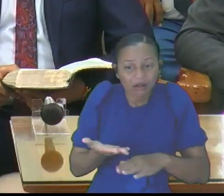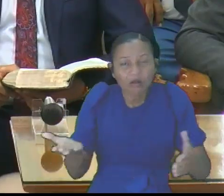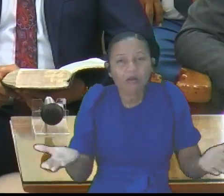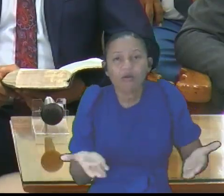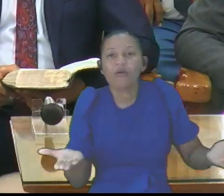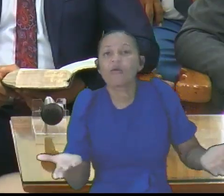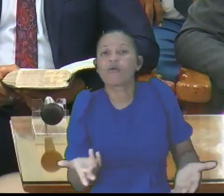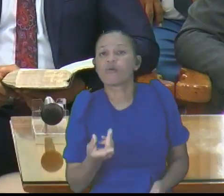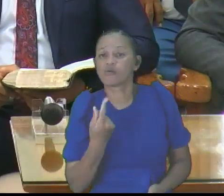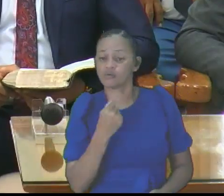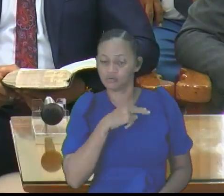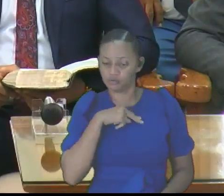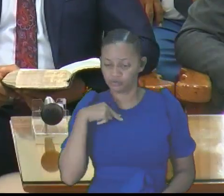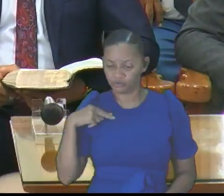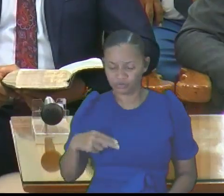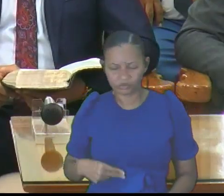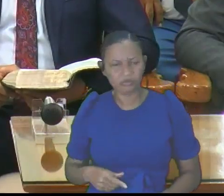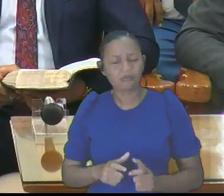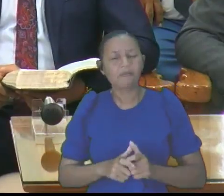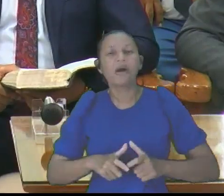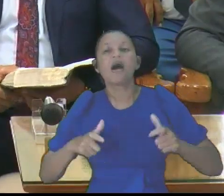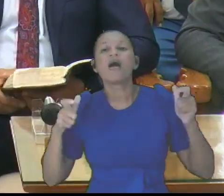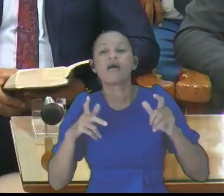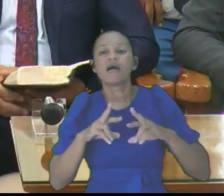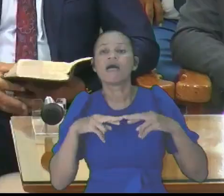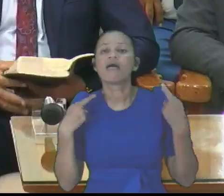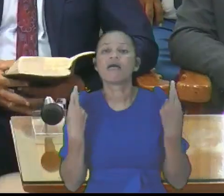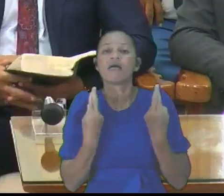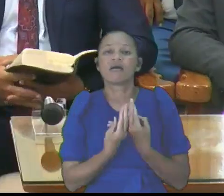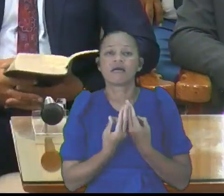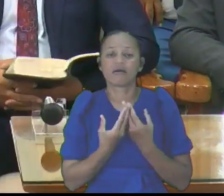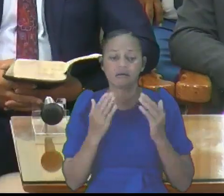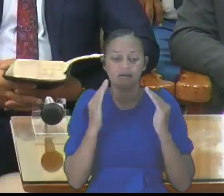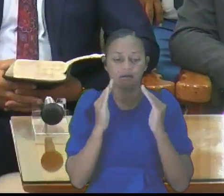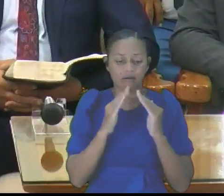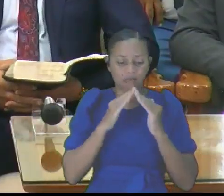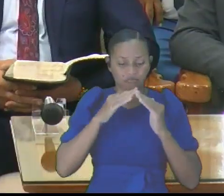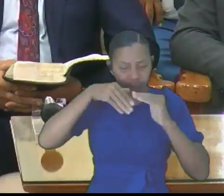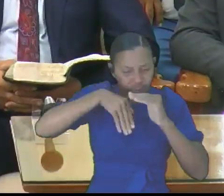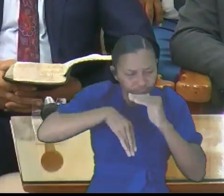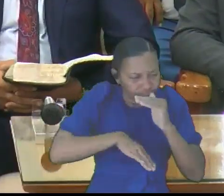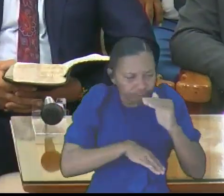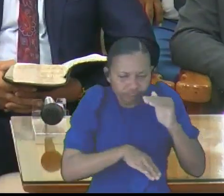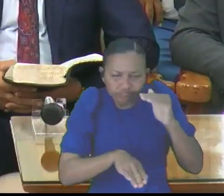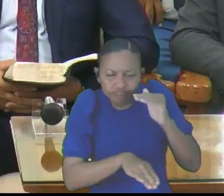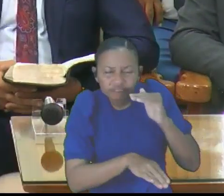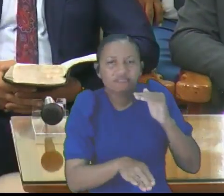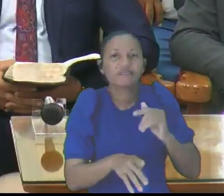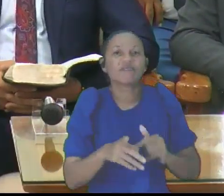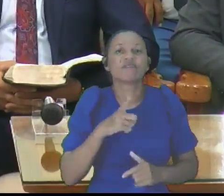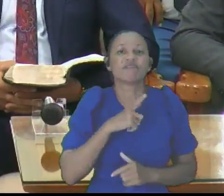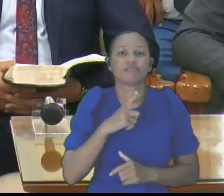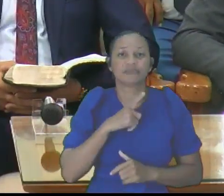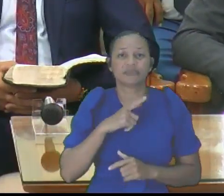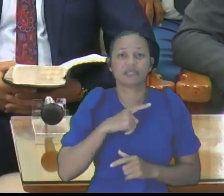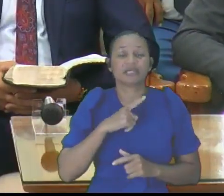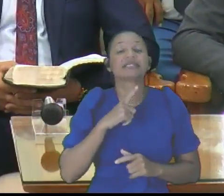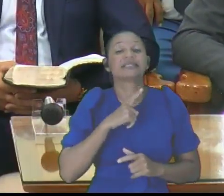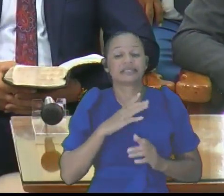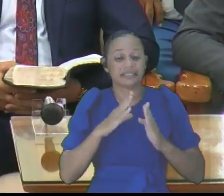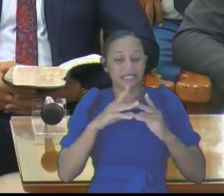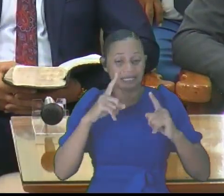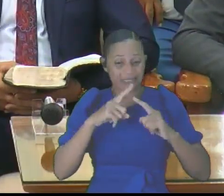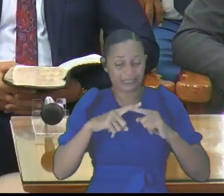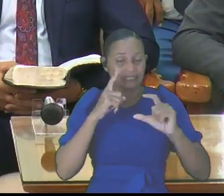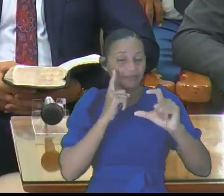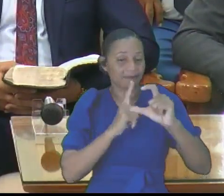Você sabe onde é que a maioria da igreja da China se reúne? Nas casas, nos subterrâneos. Existe a igreja de fachada. Na China